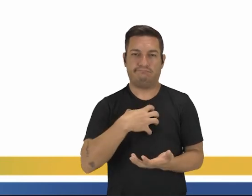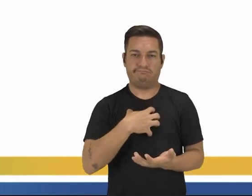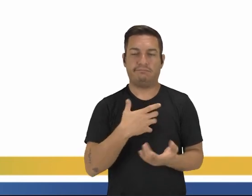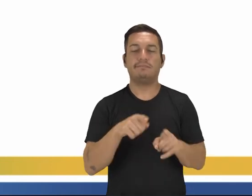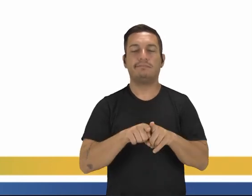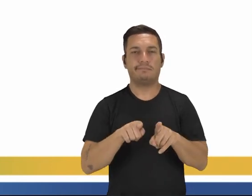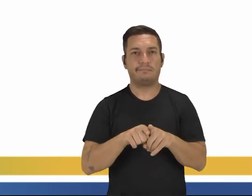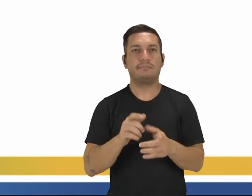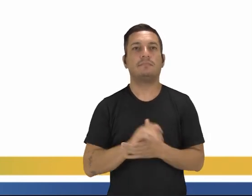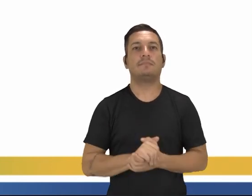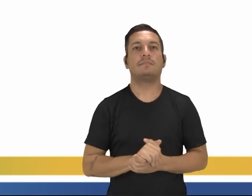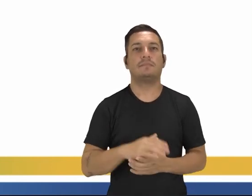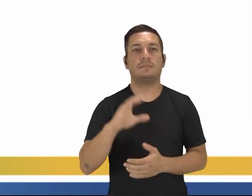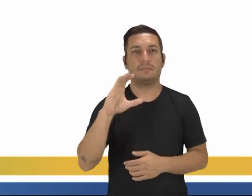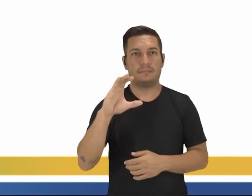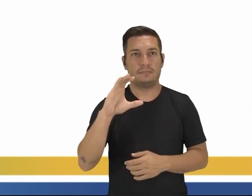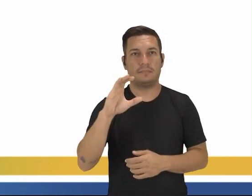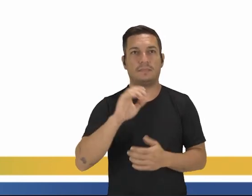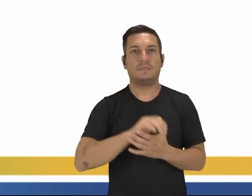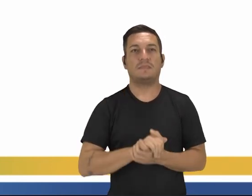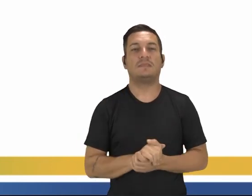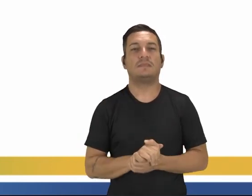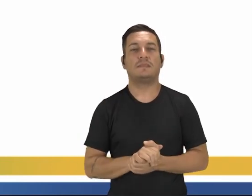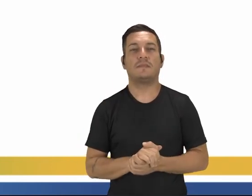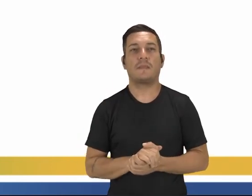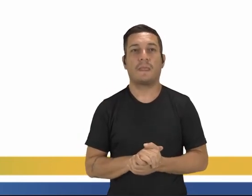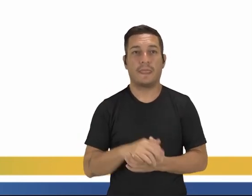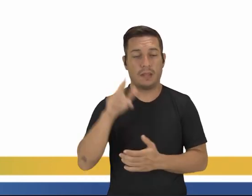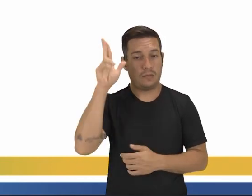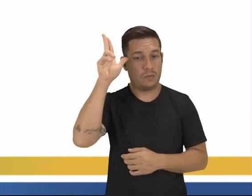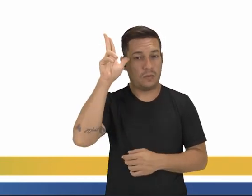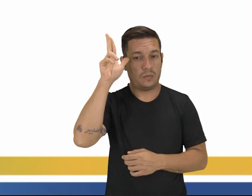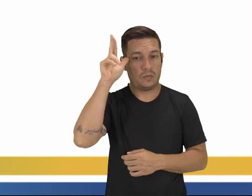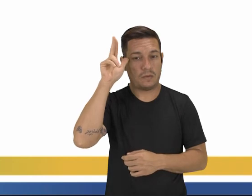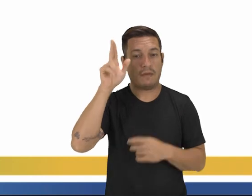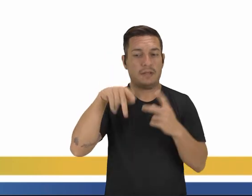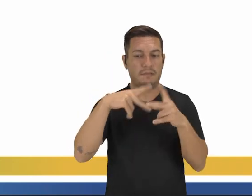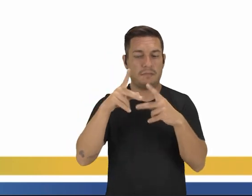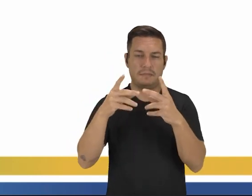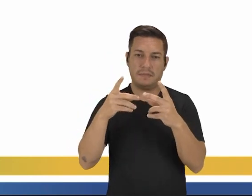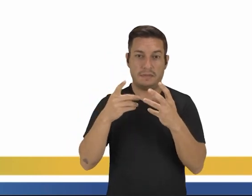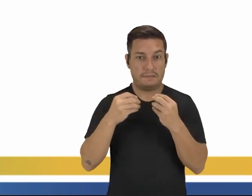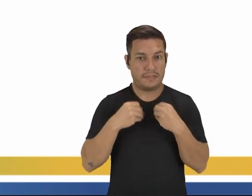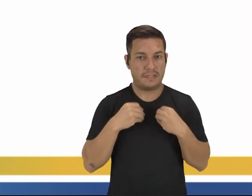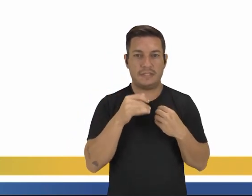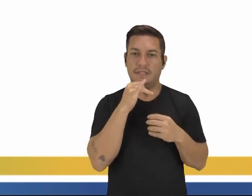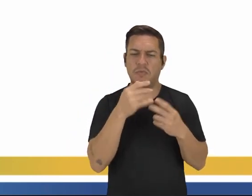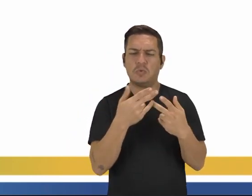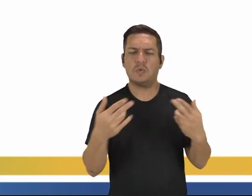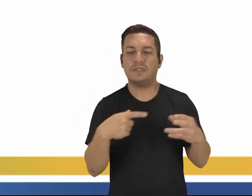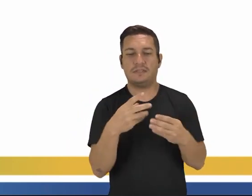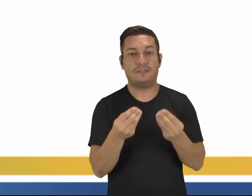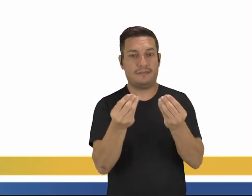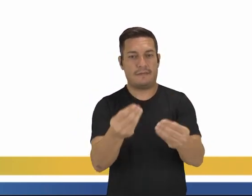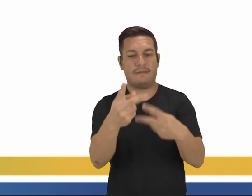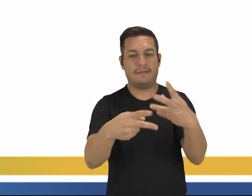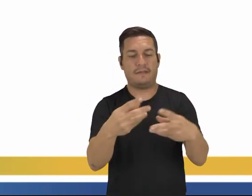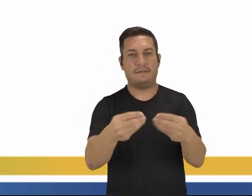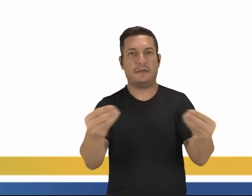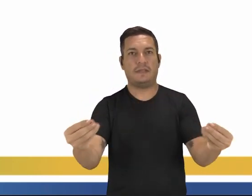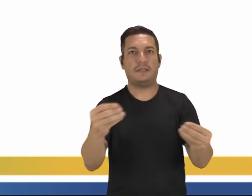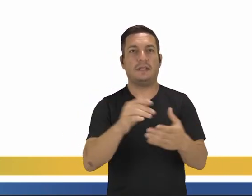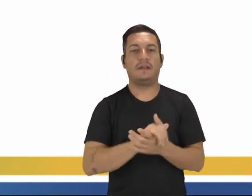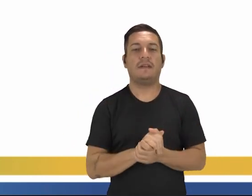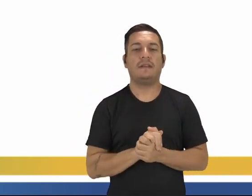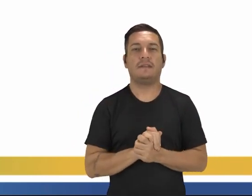Letra C. A cavalo regalado, ou seja, o cavalo que foi presenteado, que foi dado a você, não se le